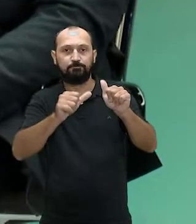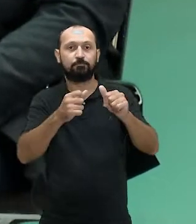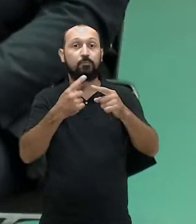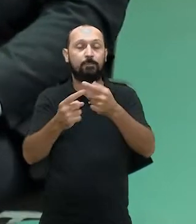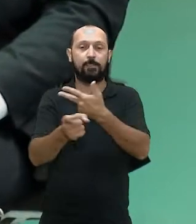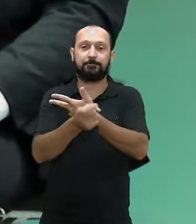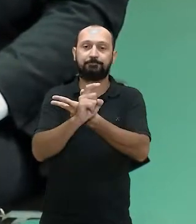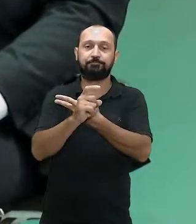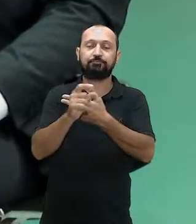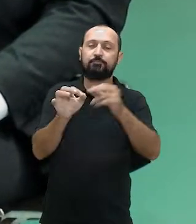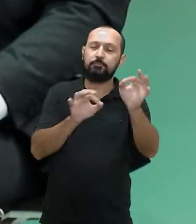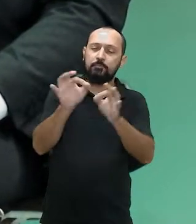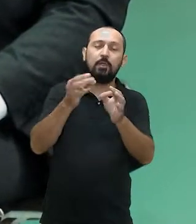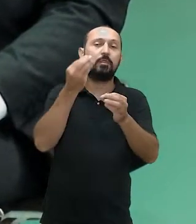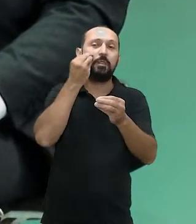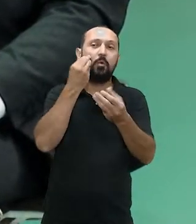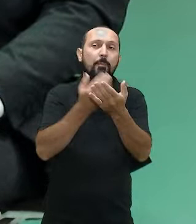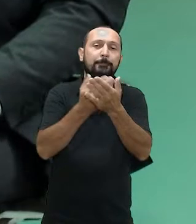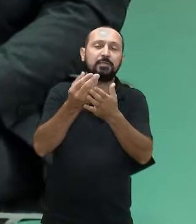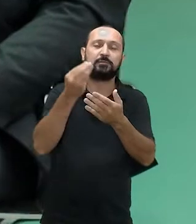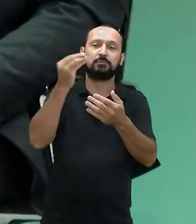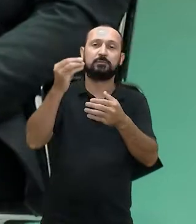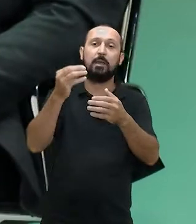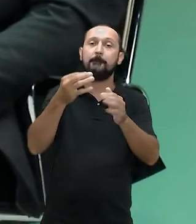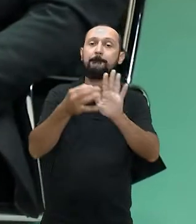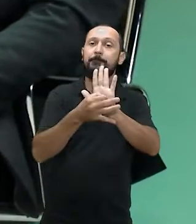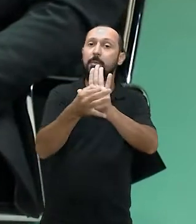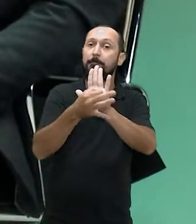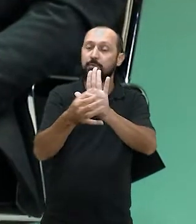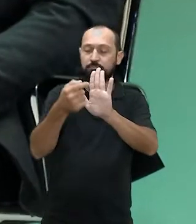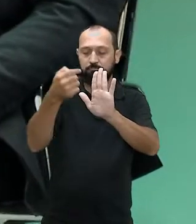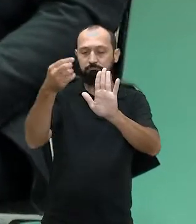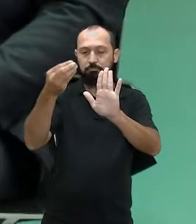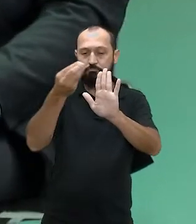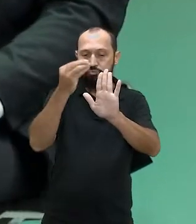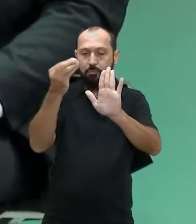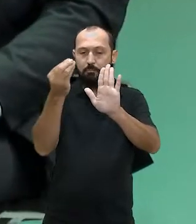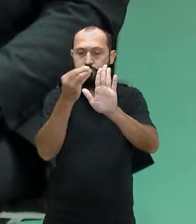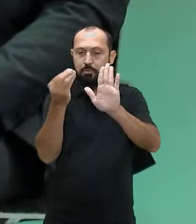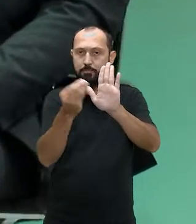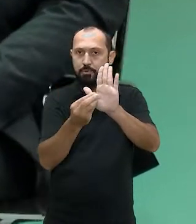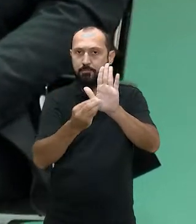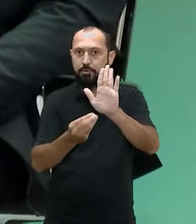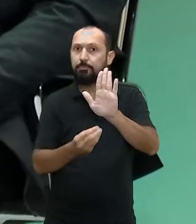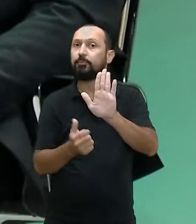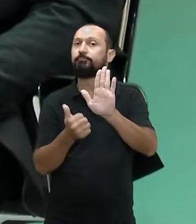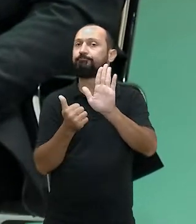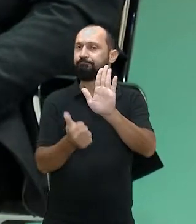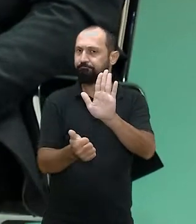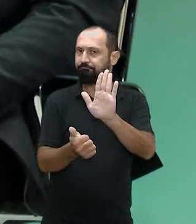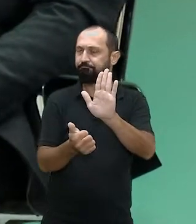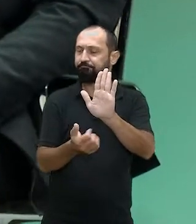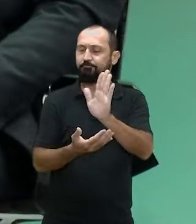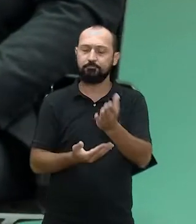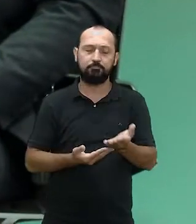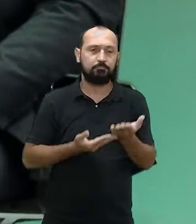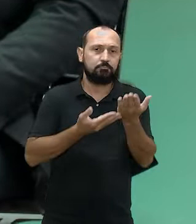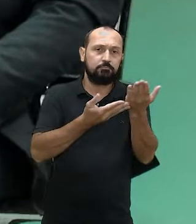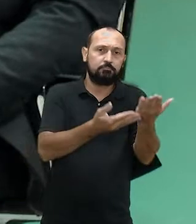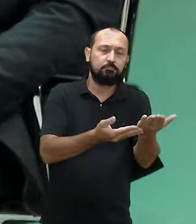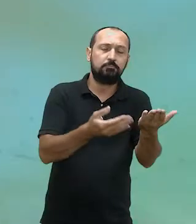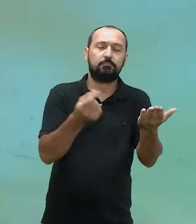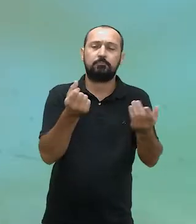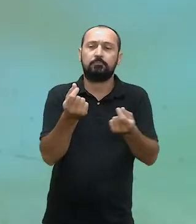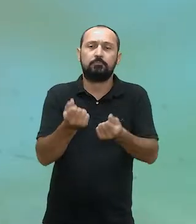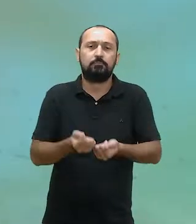tem a iniciativa dessas leis orçamentárias, ele que propõe elas. Mas, ao mesmo tempo, esses